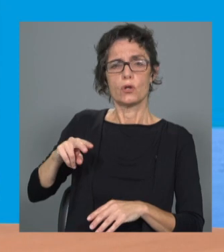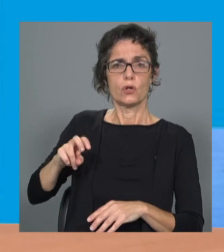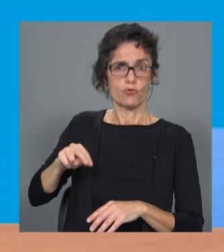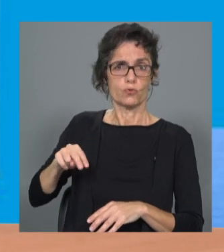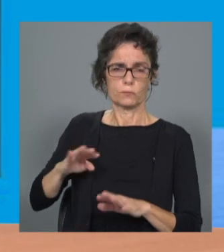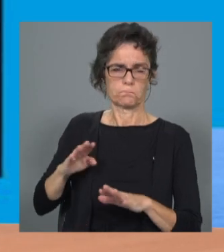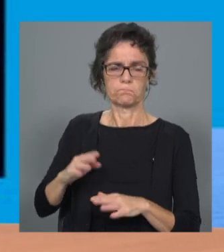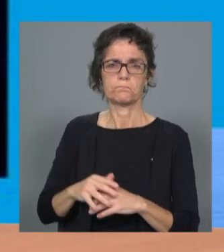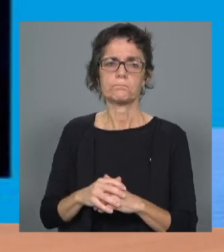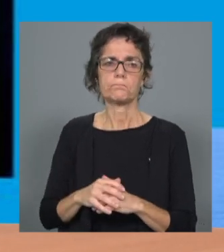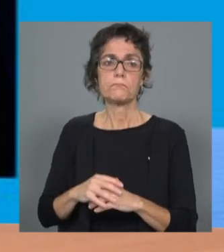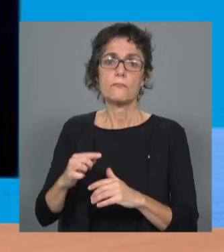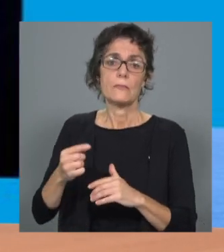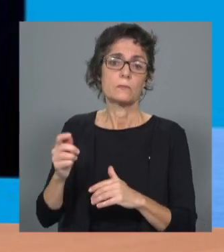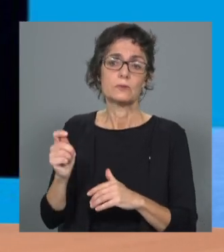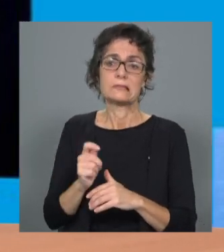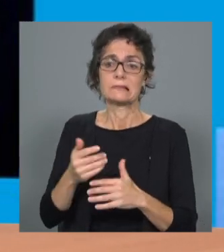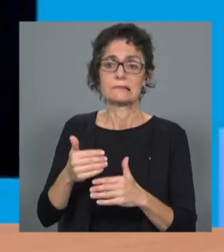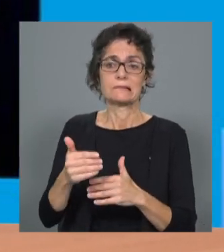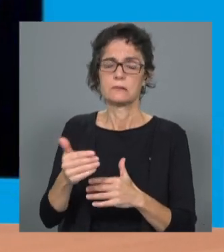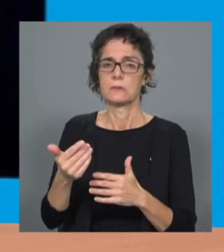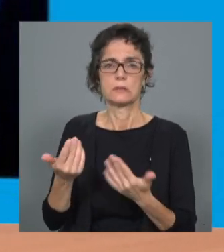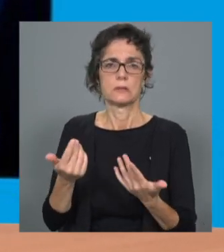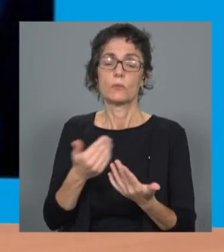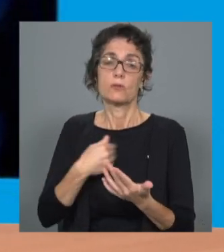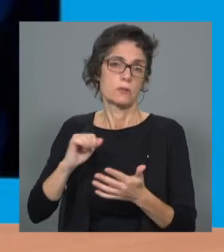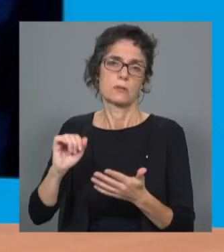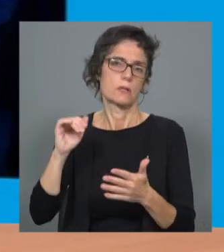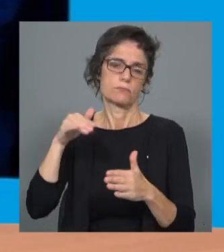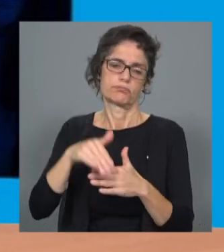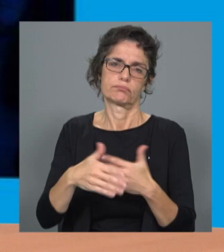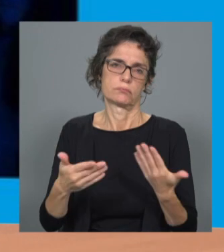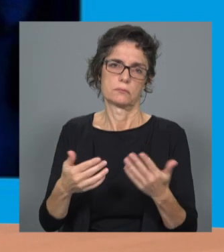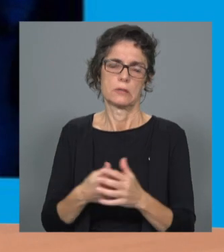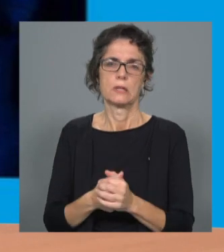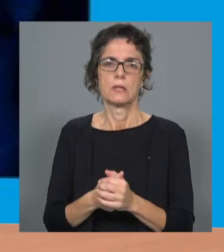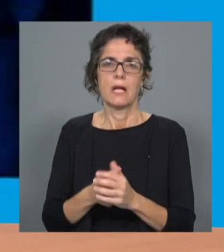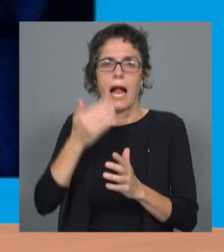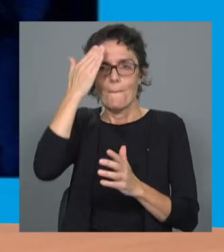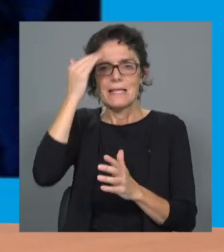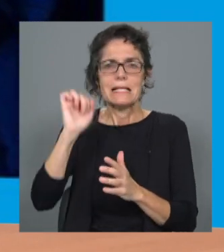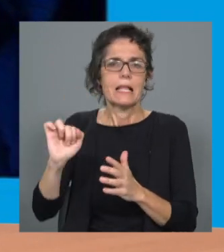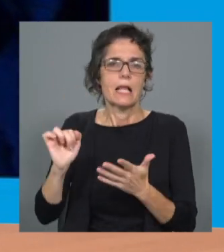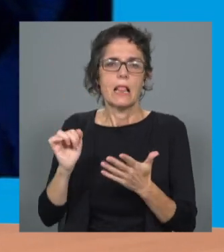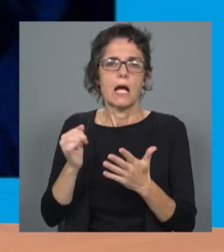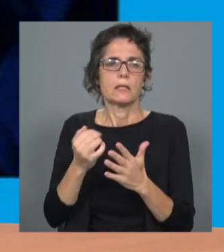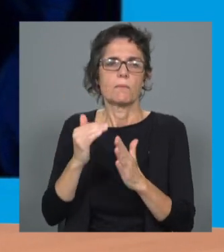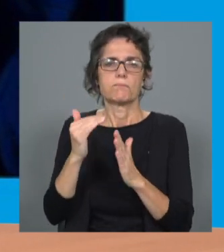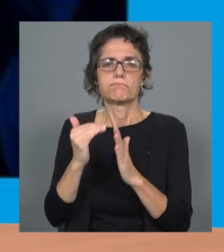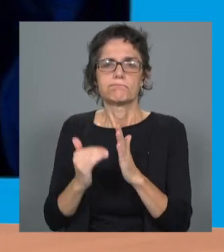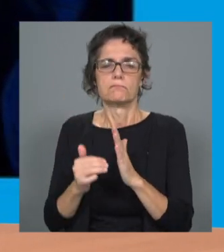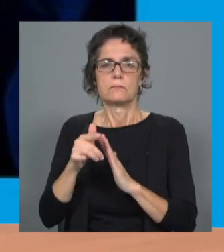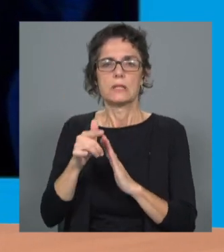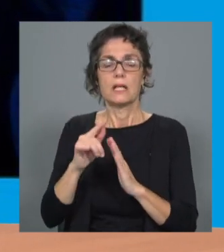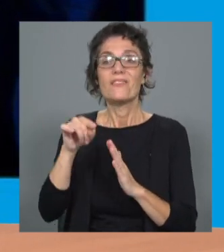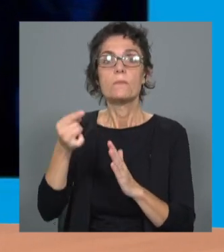foi depois perdendo, foi para casa, mas foi perdendo ali faculdades. Às tantas ela começou a cair e nós pensámos que